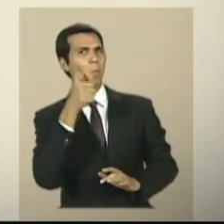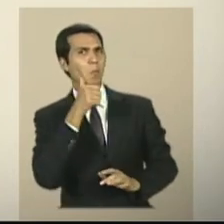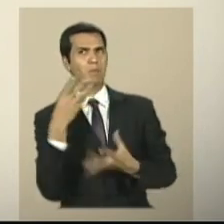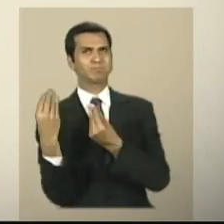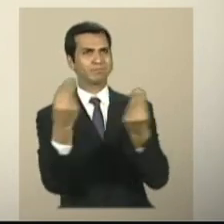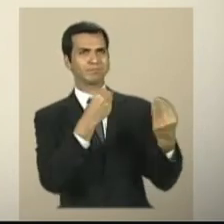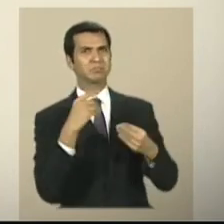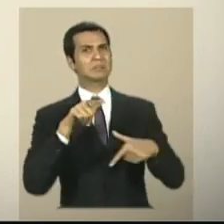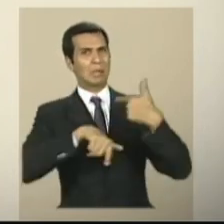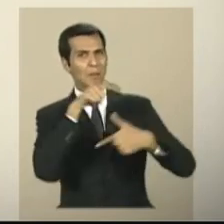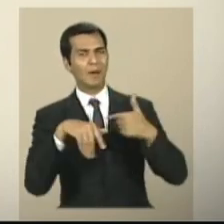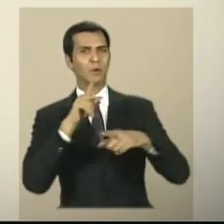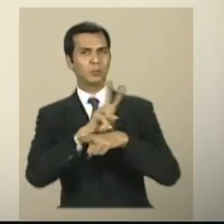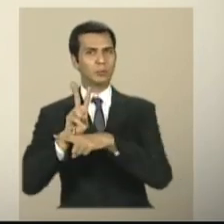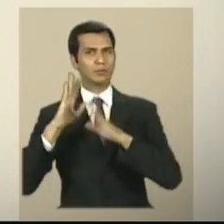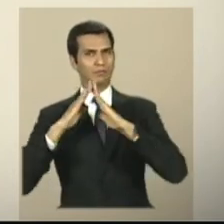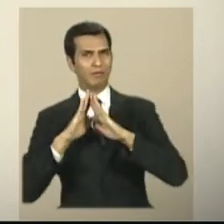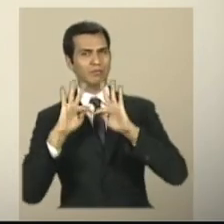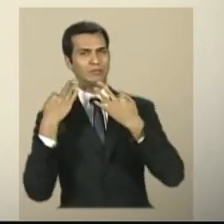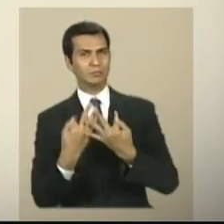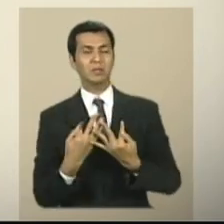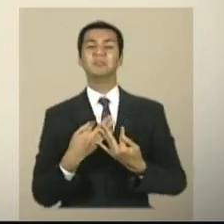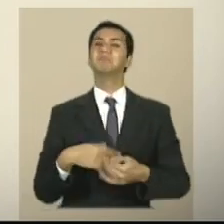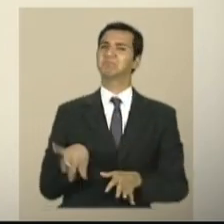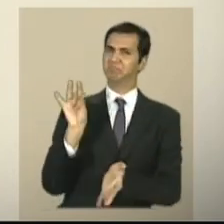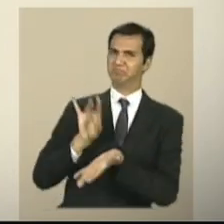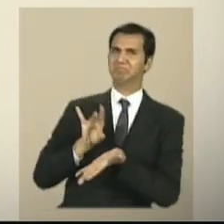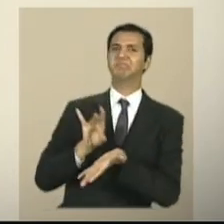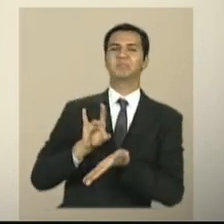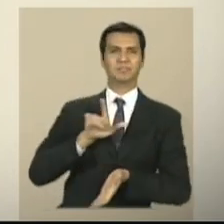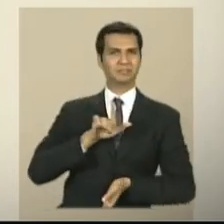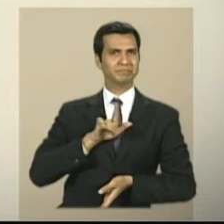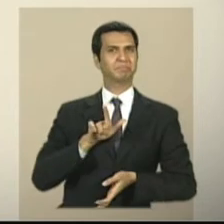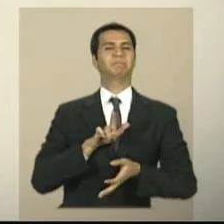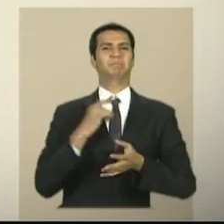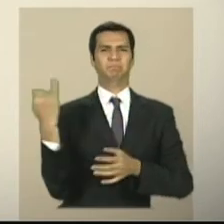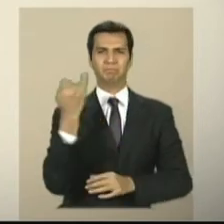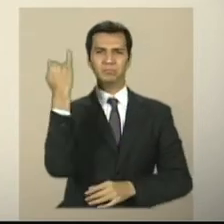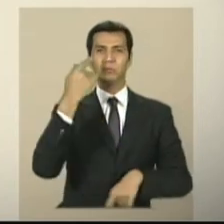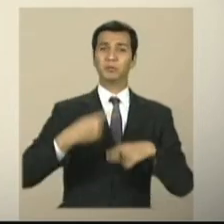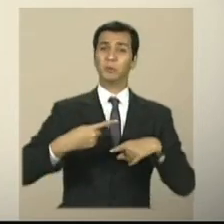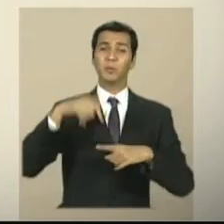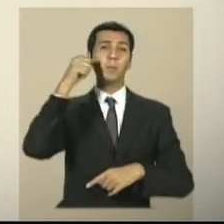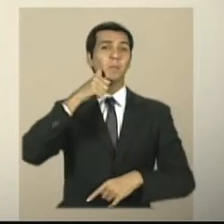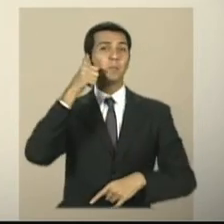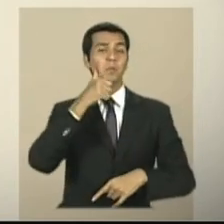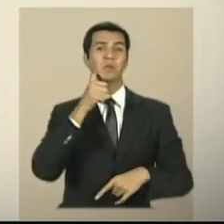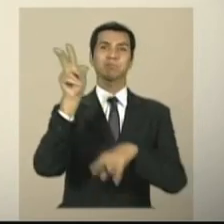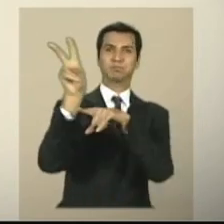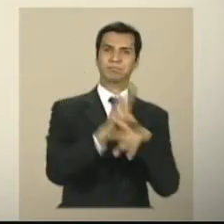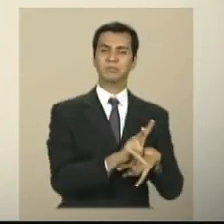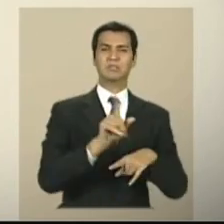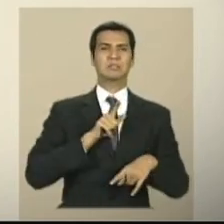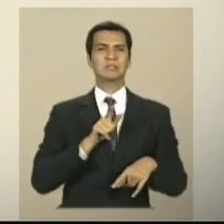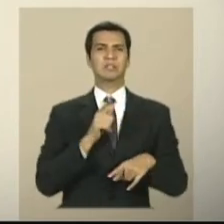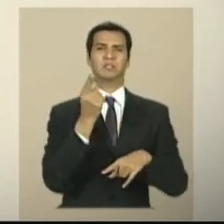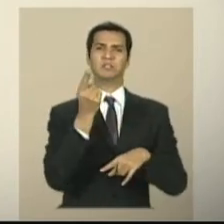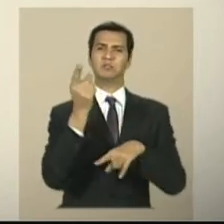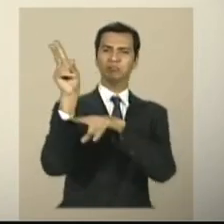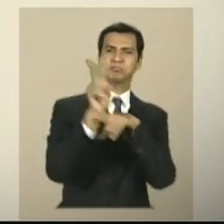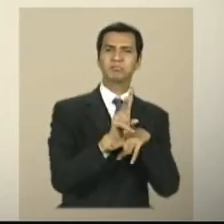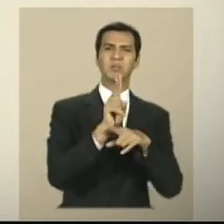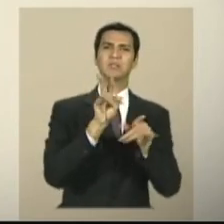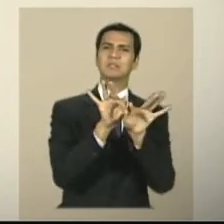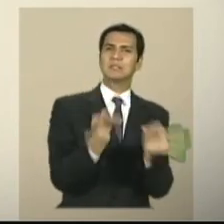na vida das mulheres e na vida das famílias mais pobres o crédito simplificado sem exigência de